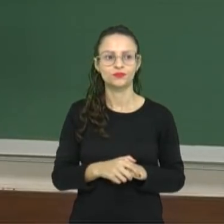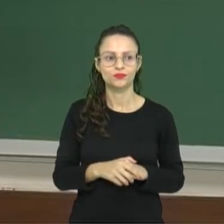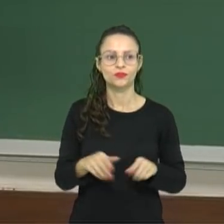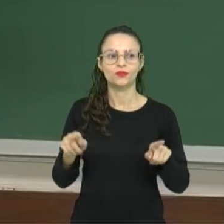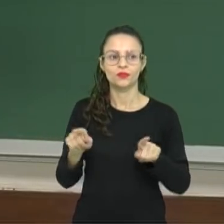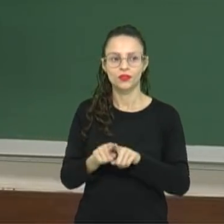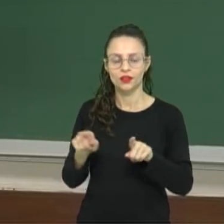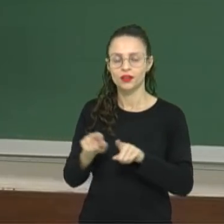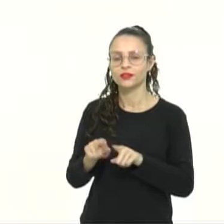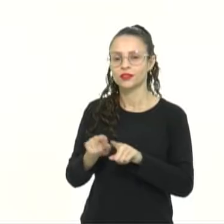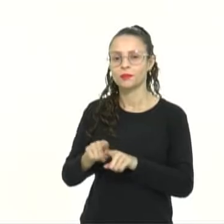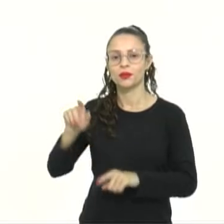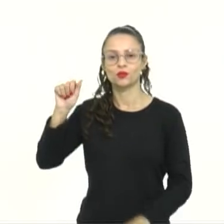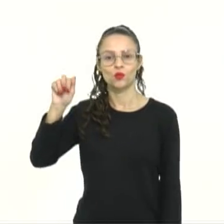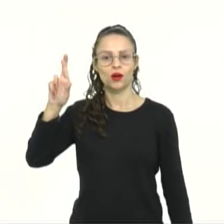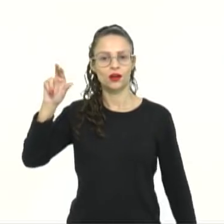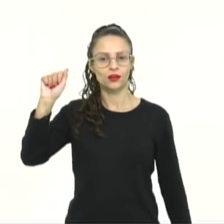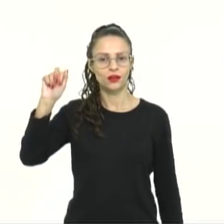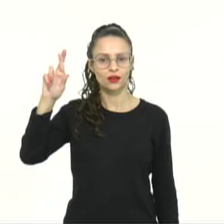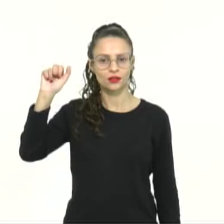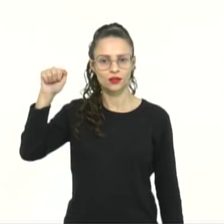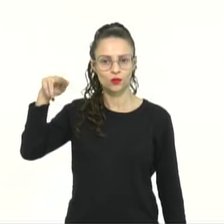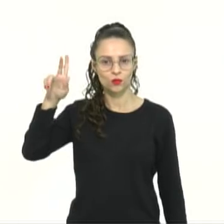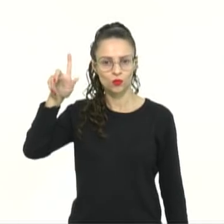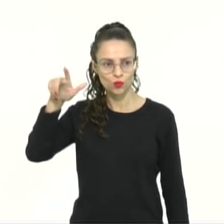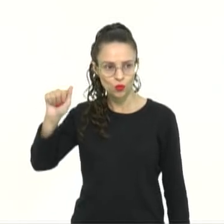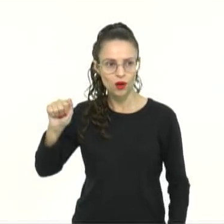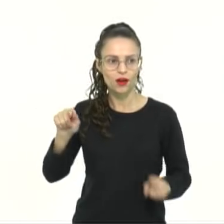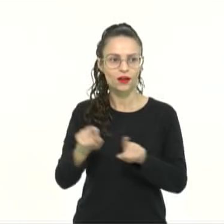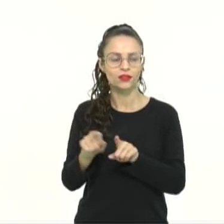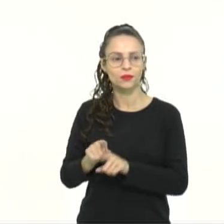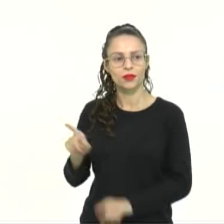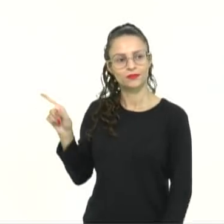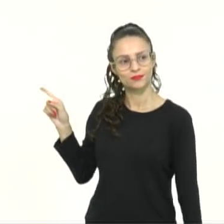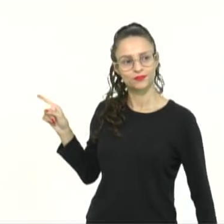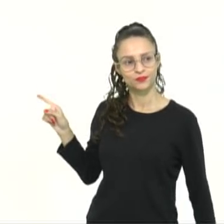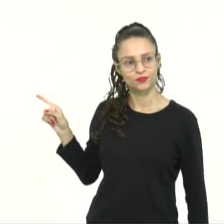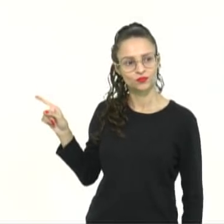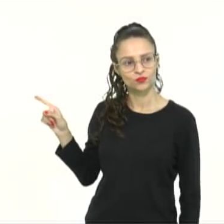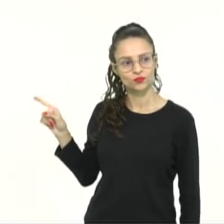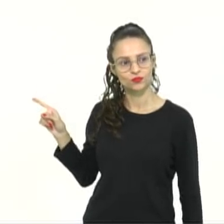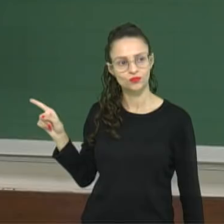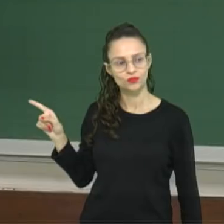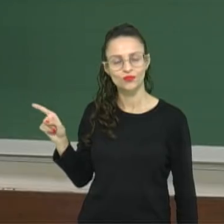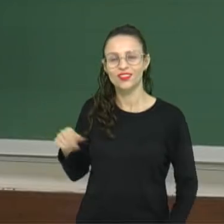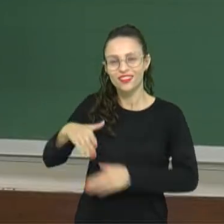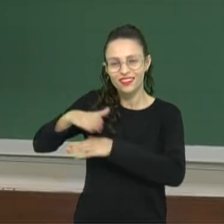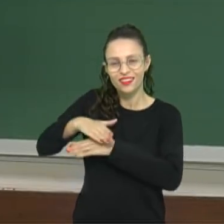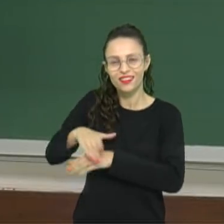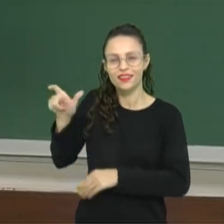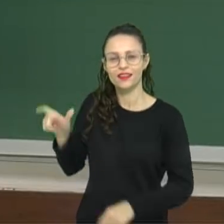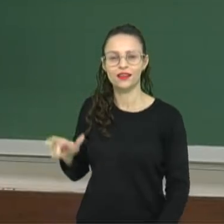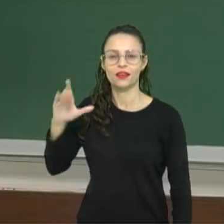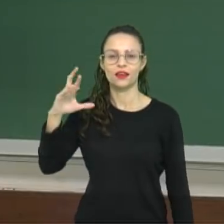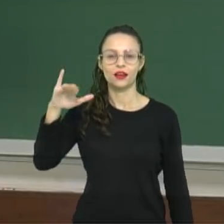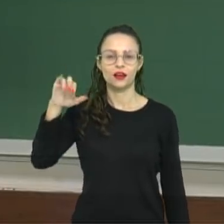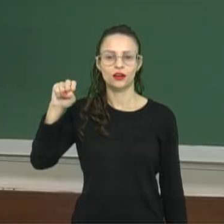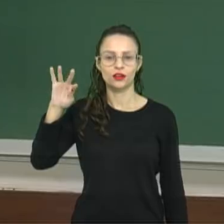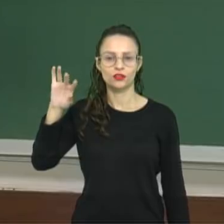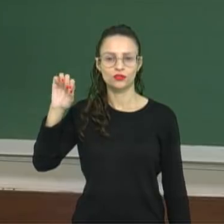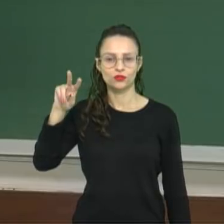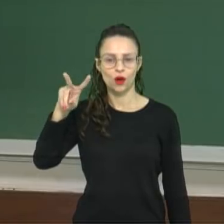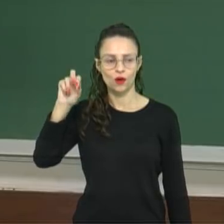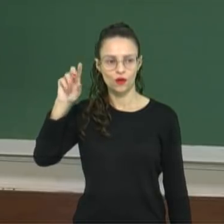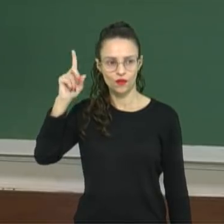os campos de Curitiba. Aqui nós vamos ter o caminho aberto ali por Cristóvão Pereira de Abreu, né? Que liga lá a